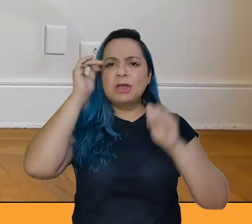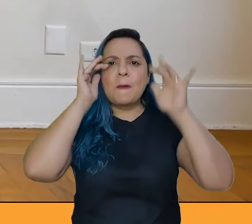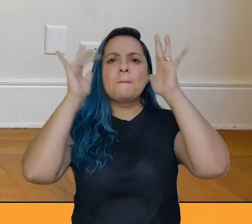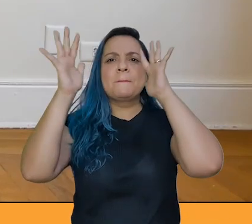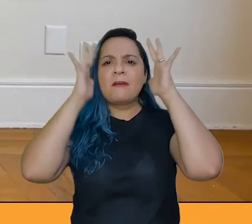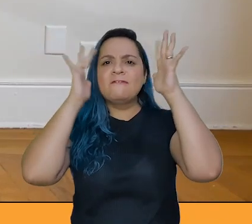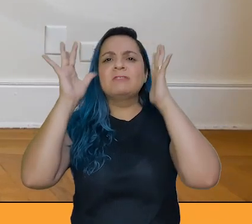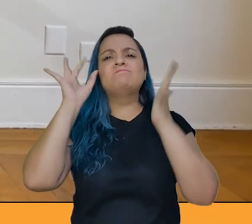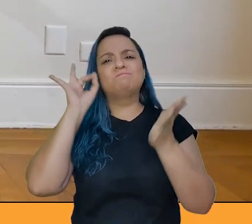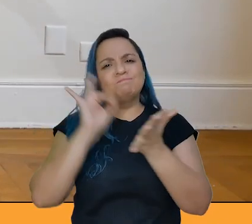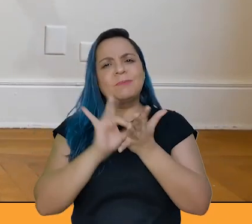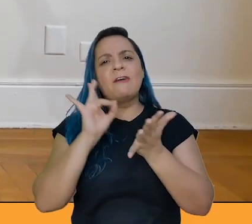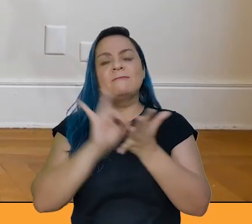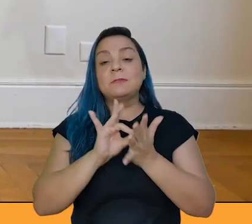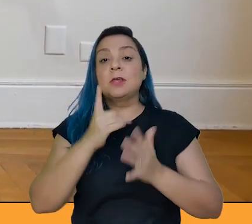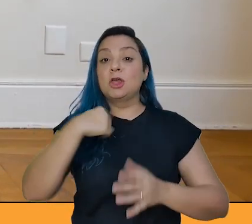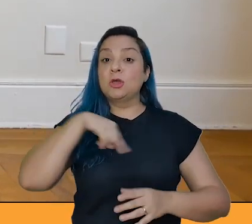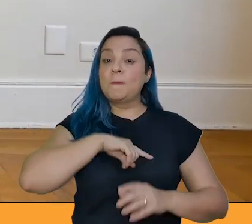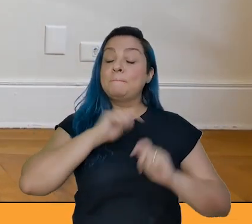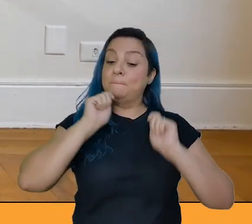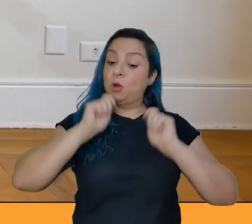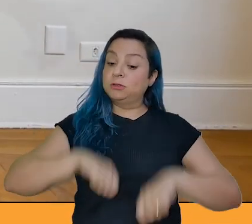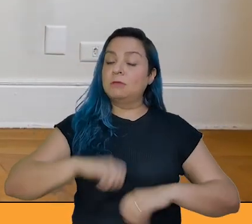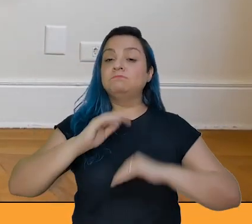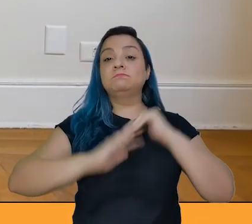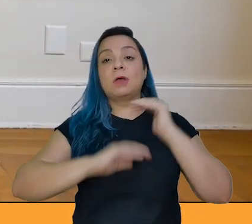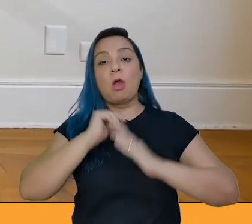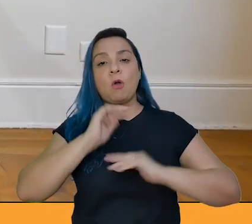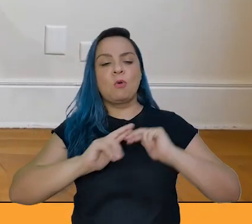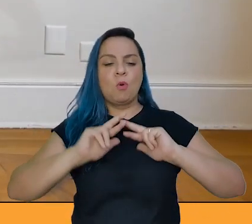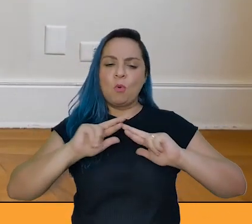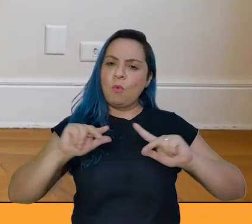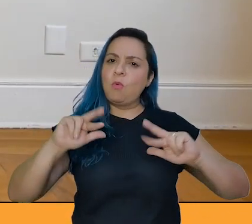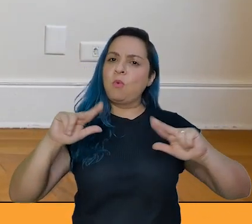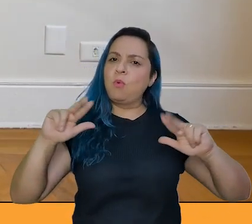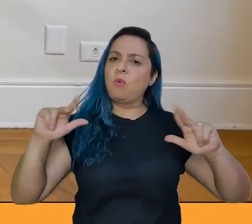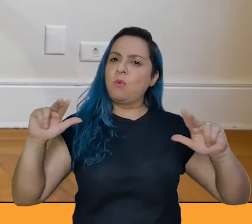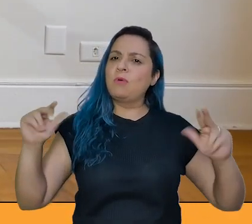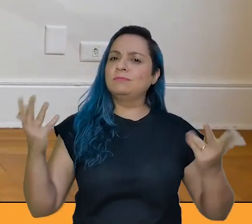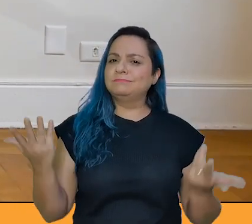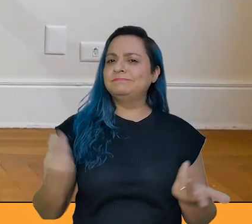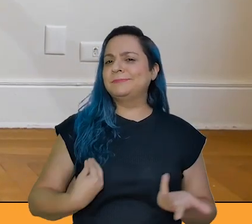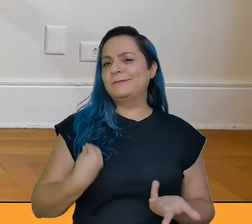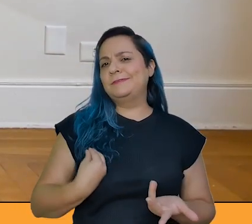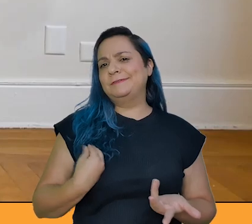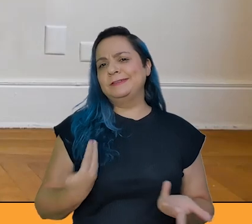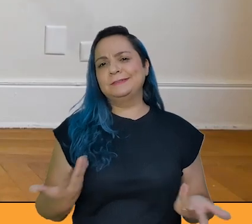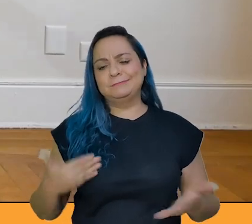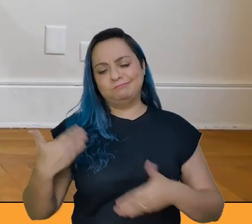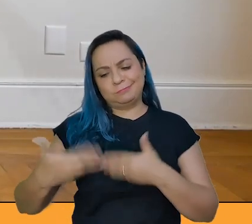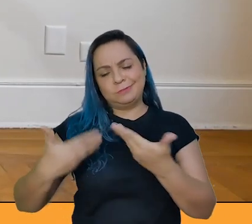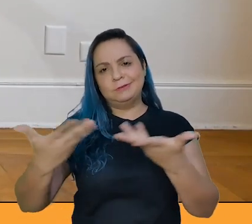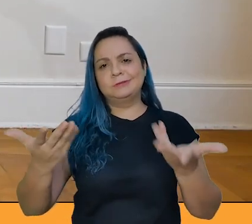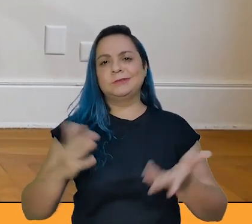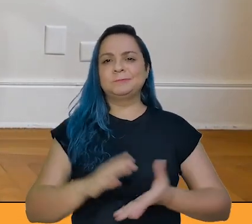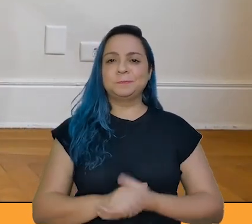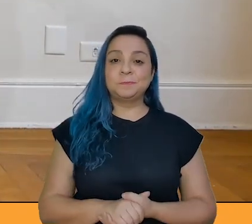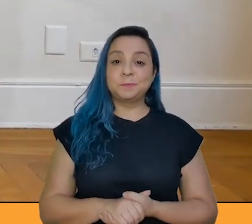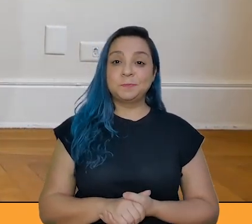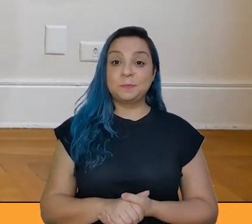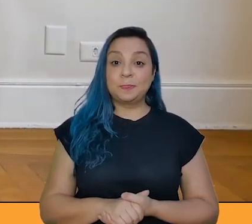uma imaginação fértil para a gente poder elaborar diferentes cenários e diferentes contextos do que a gente está fazendo, do que a gente está